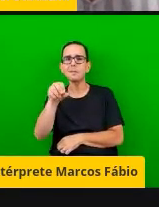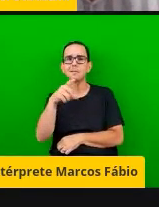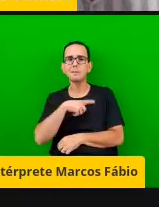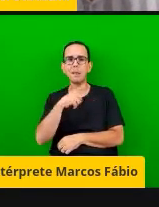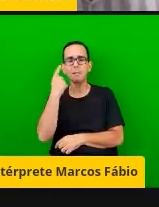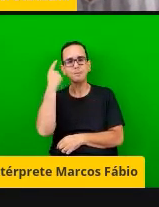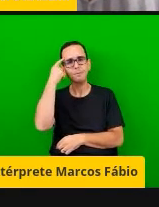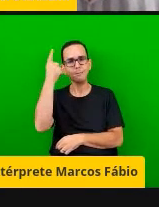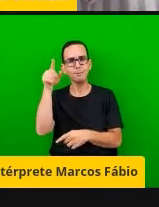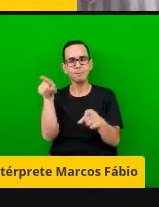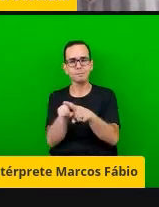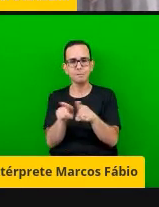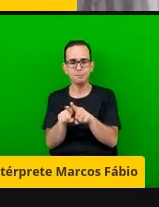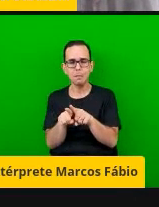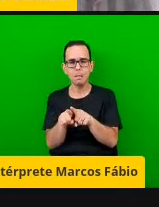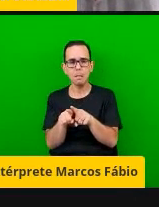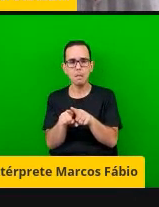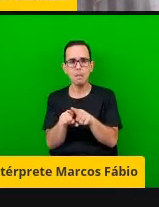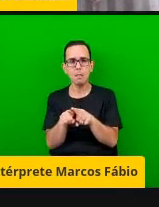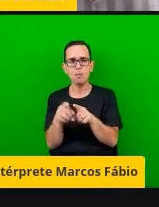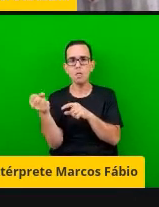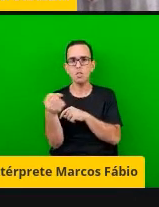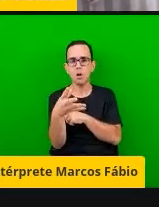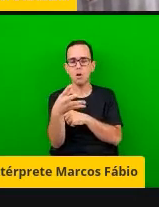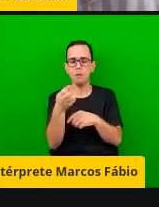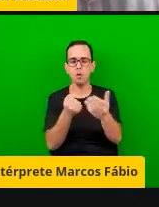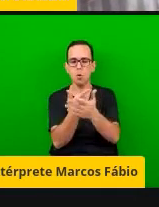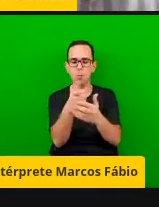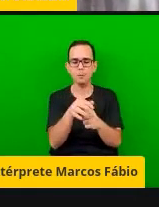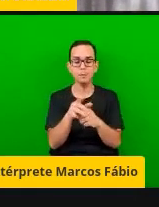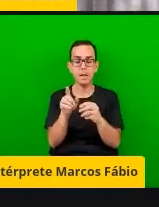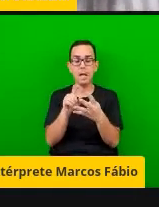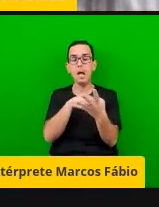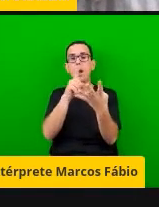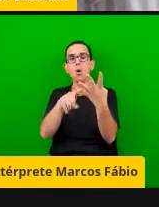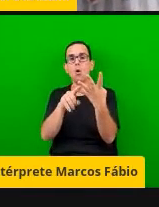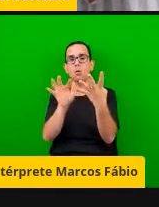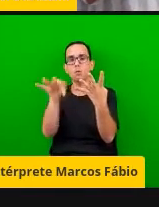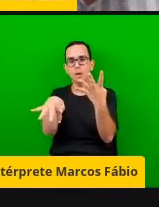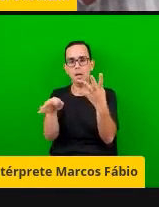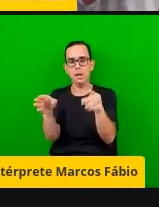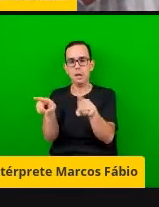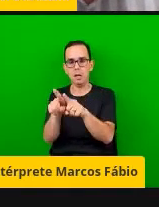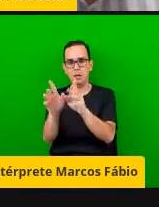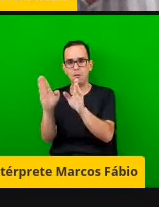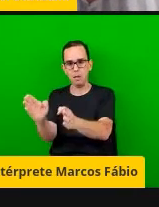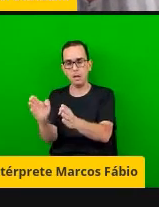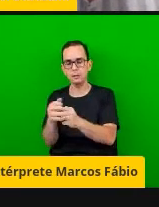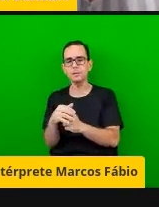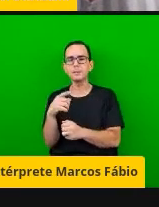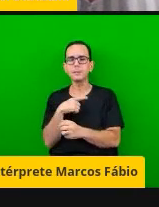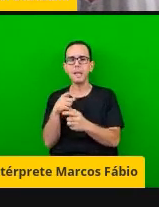também foi uma estratégia. E, por fim, e a quarta e última fase, nós vamos ter as